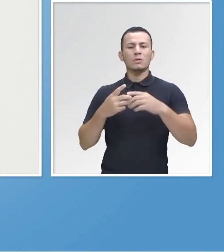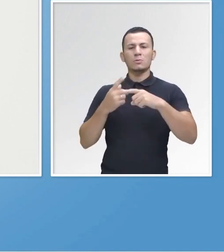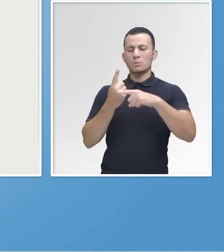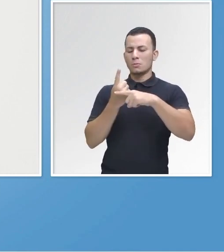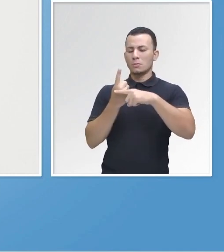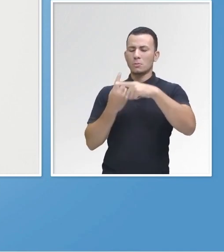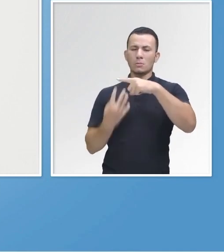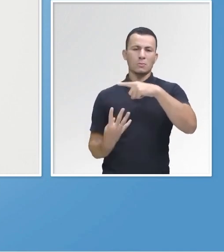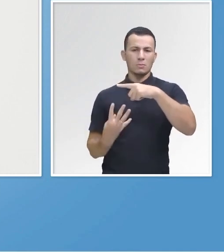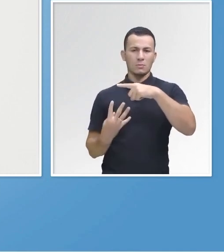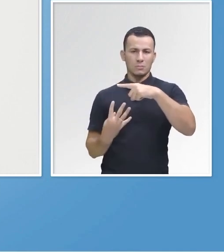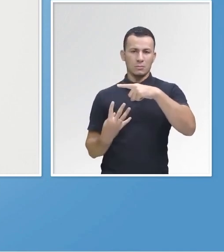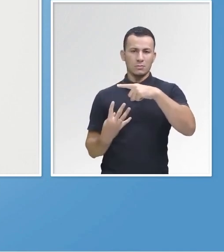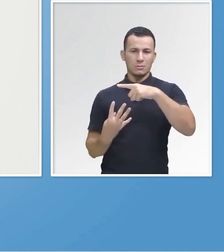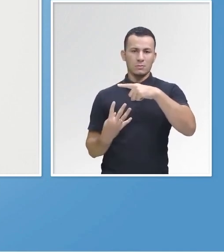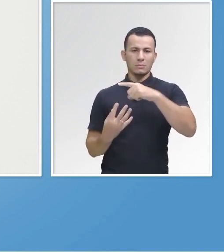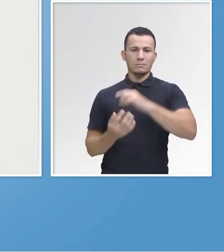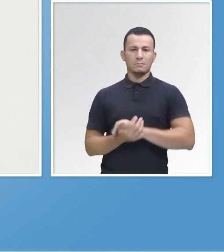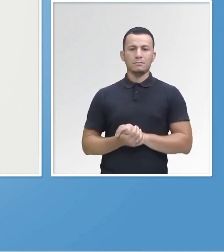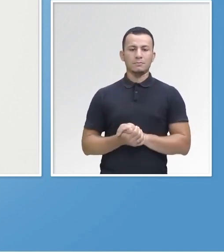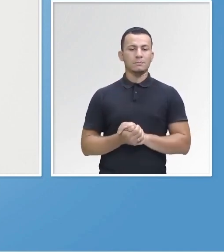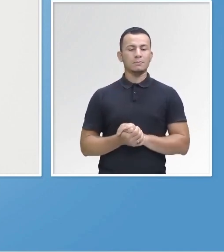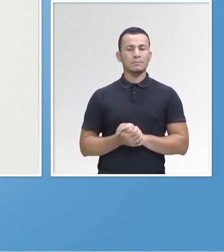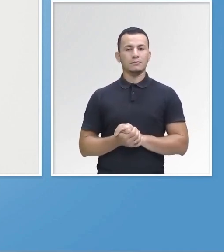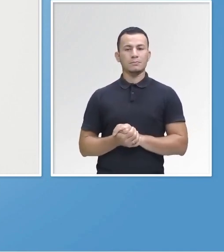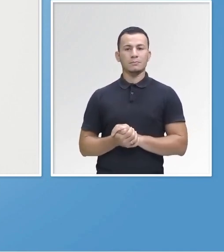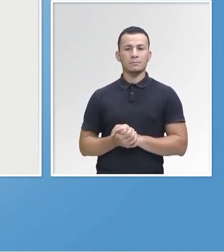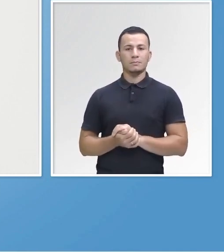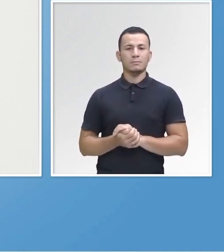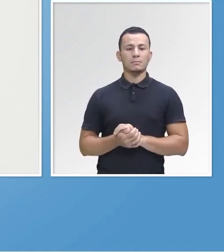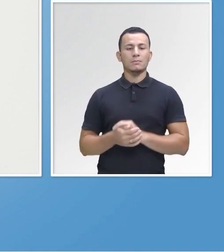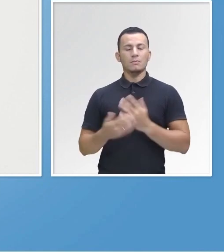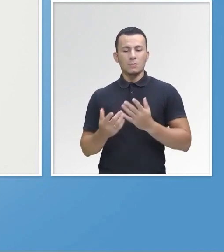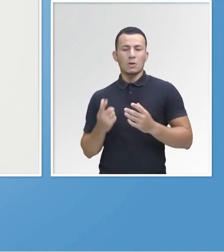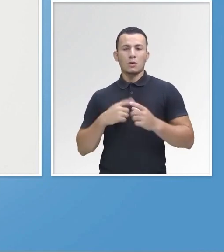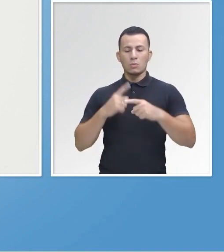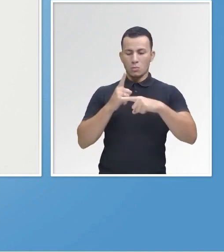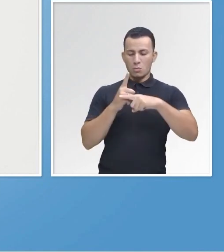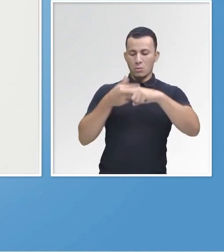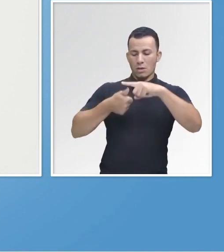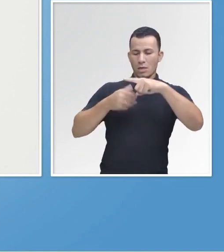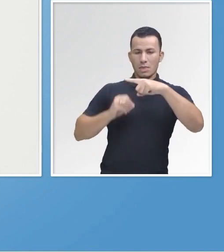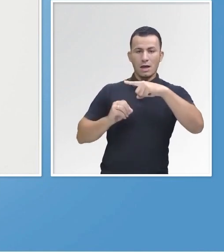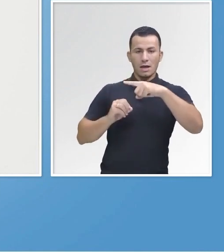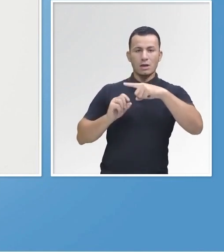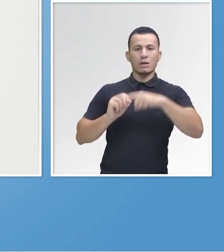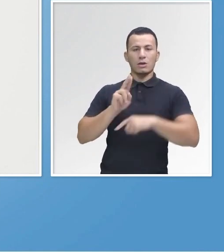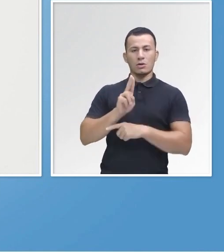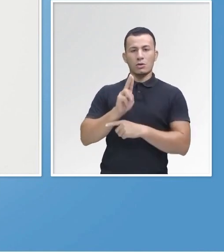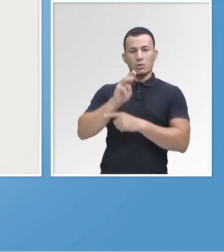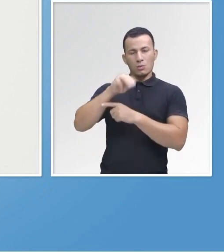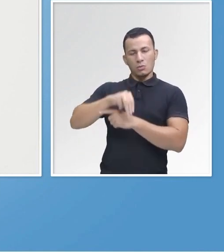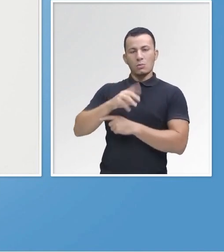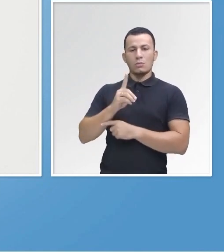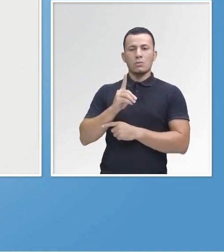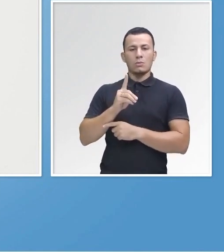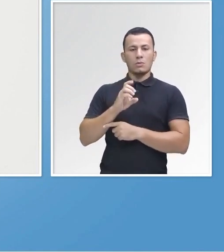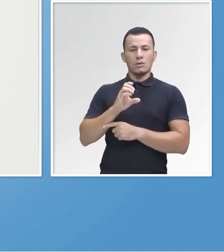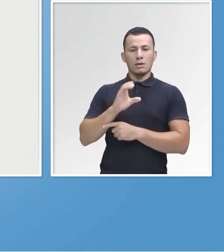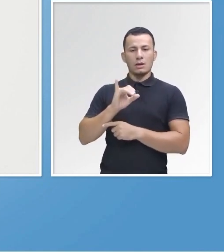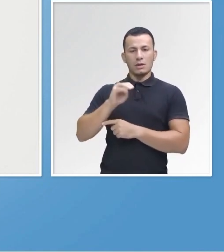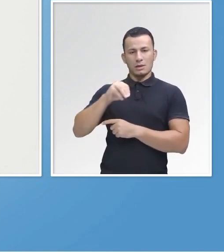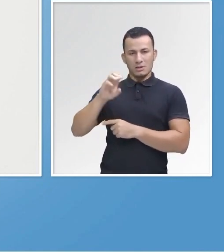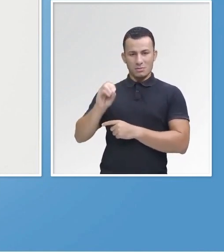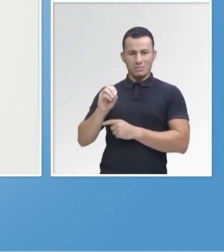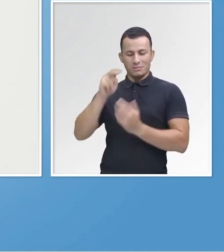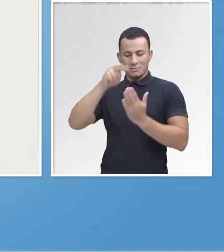oo Olha aí décimo muito bem de olho nessa parte